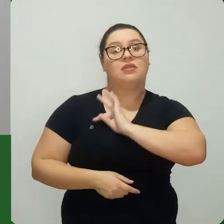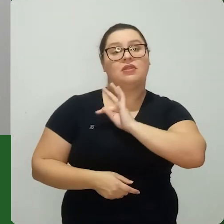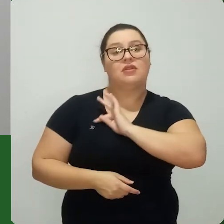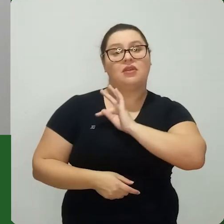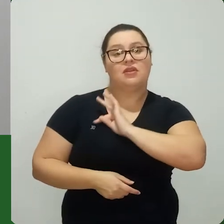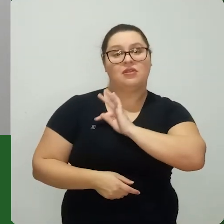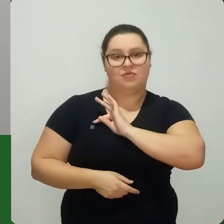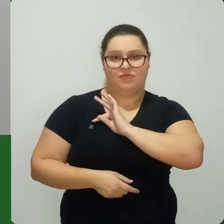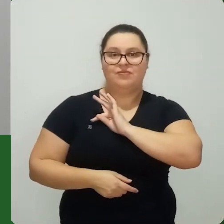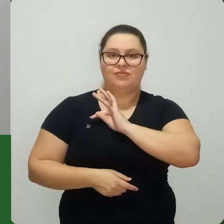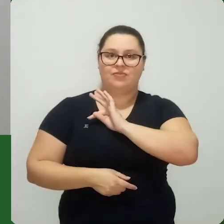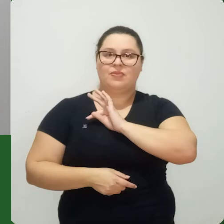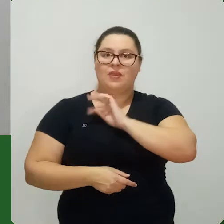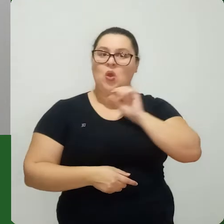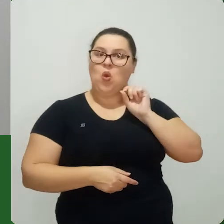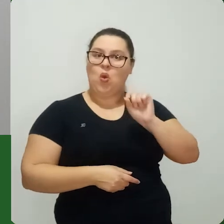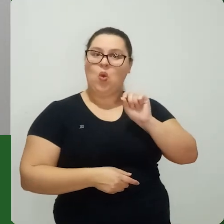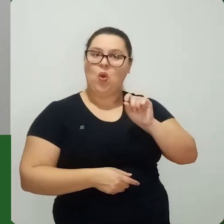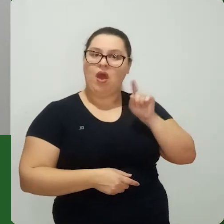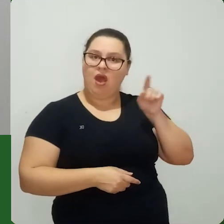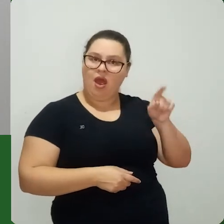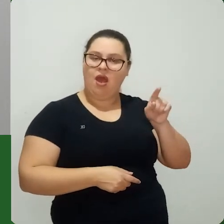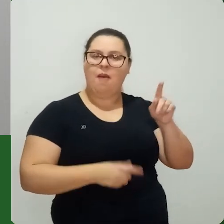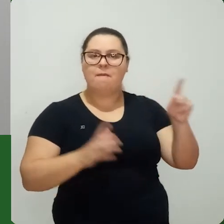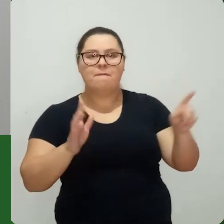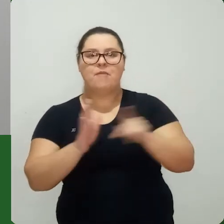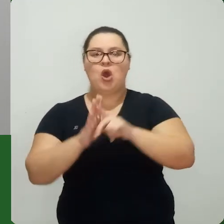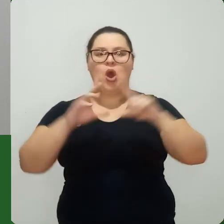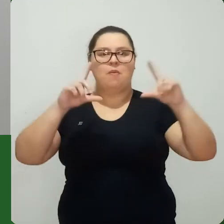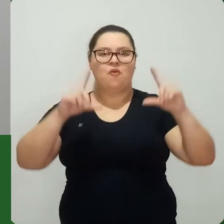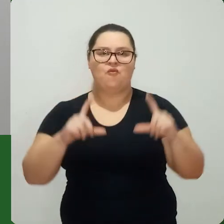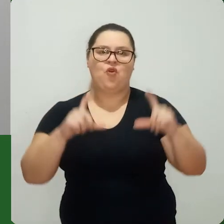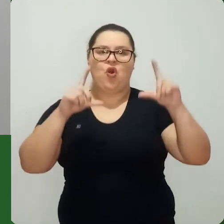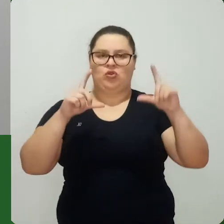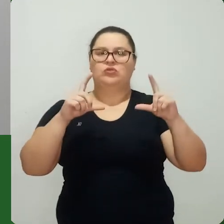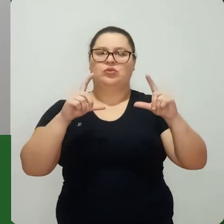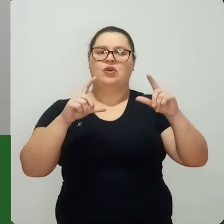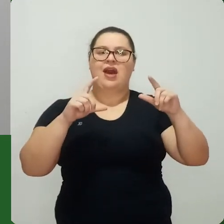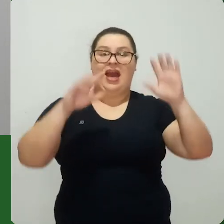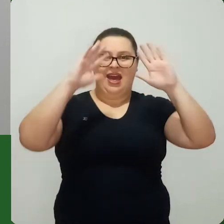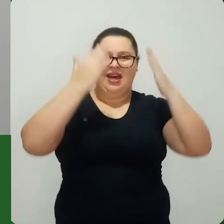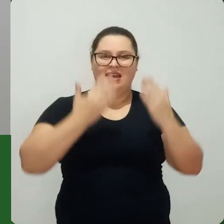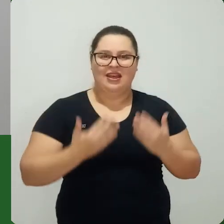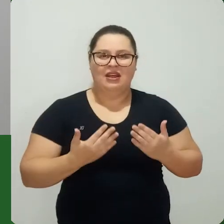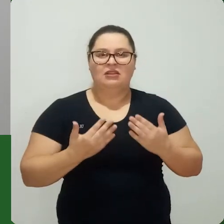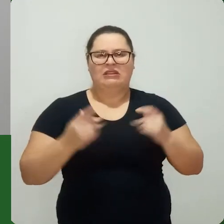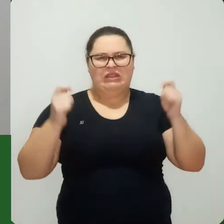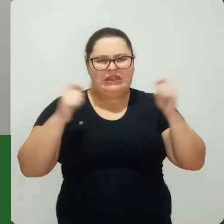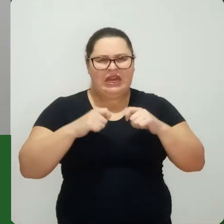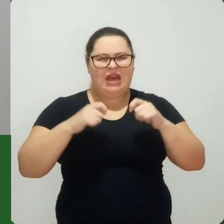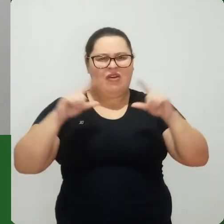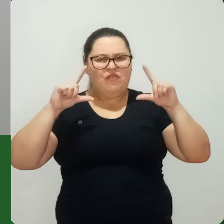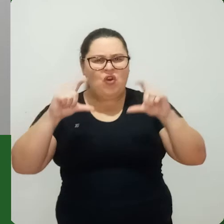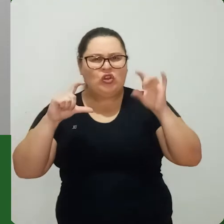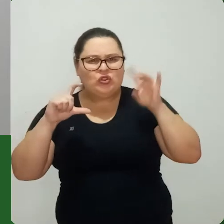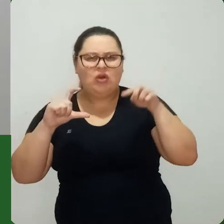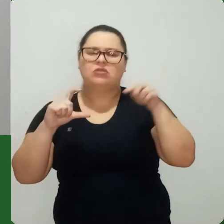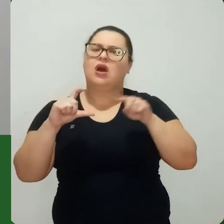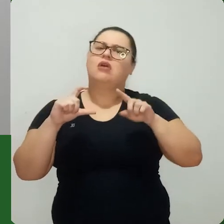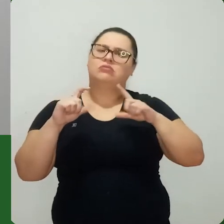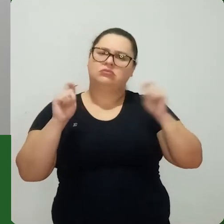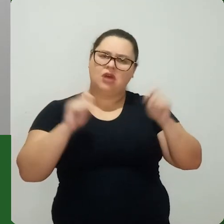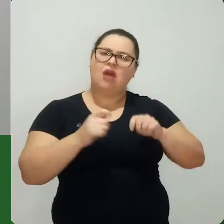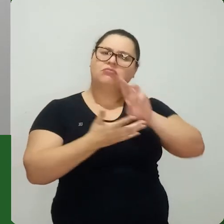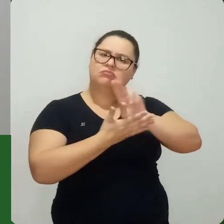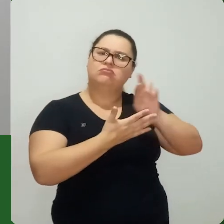análise iconográfica. Ela não é exclusiva da fotografia, ela pode ser aplicada a diferentes artes, a diferentes formas de representação,